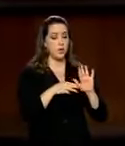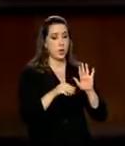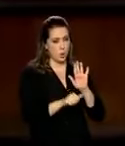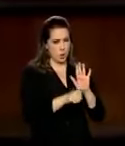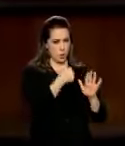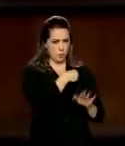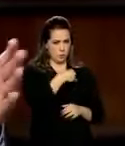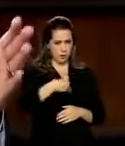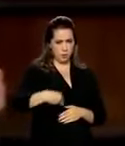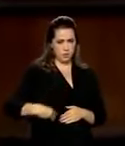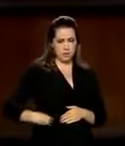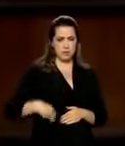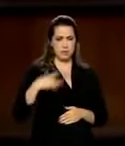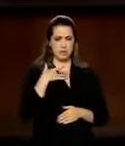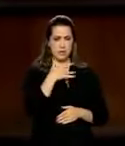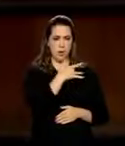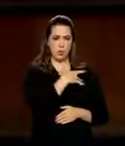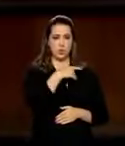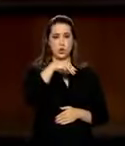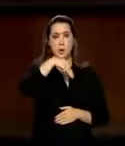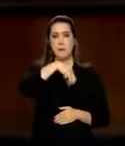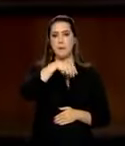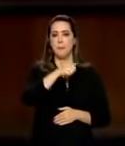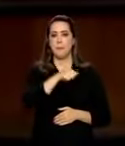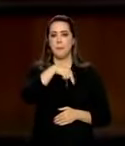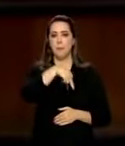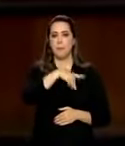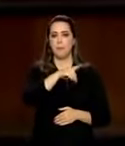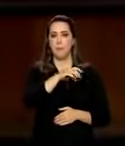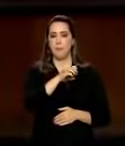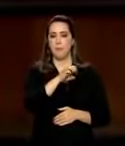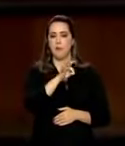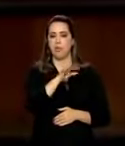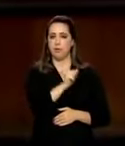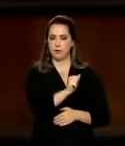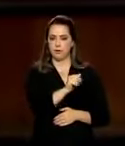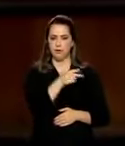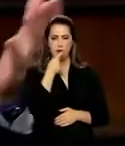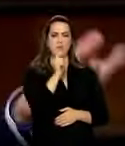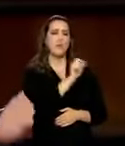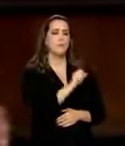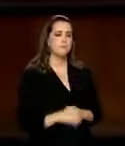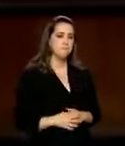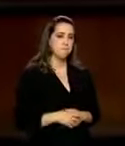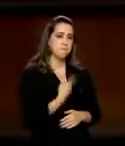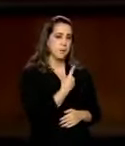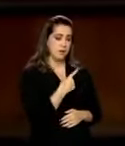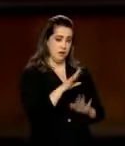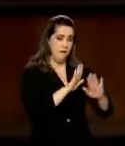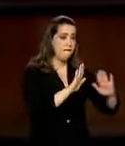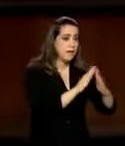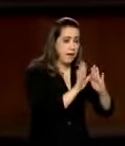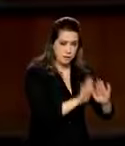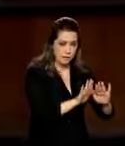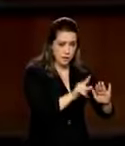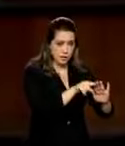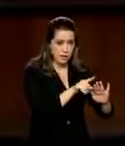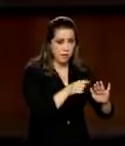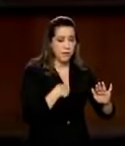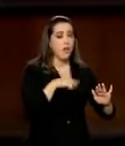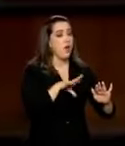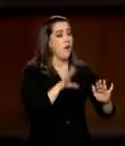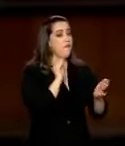recomendava? Você com Covid, vá para casa, quando estiver sentindo falta de ar, vá para o hospital. Eu perguntei para o